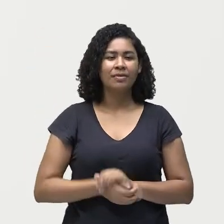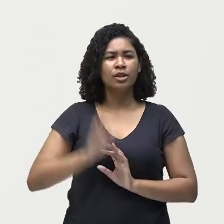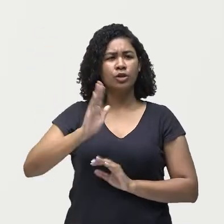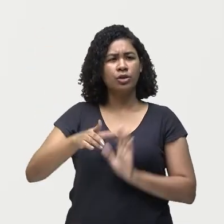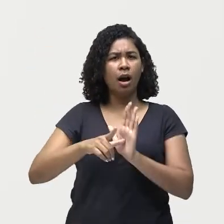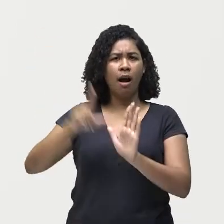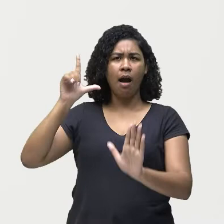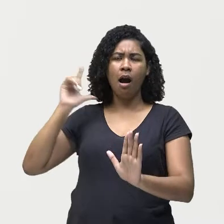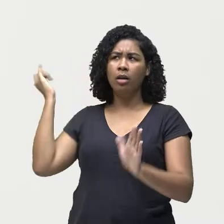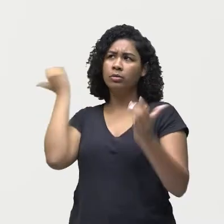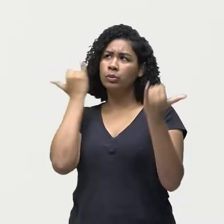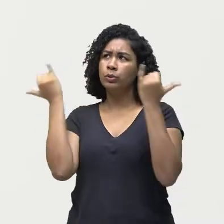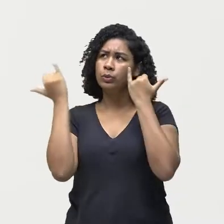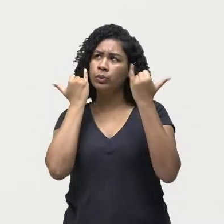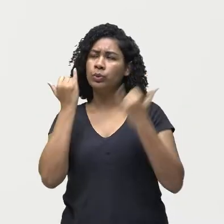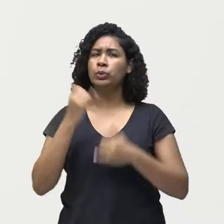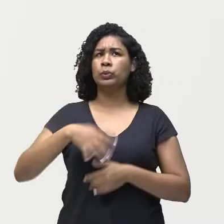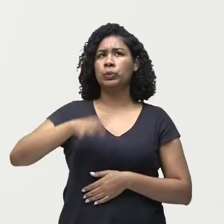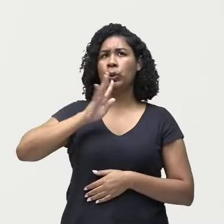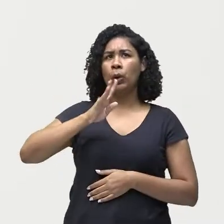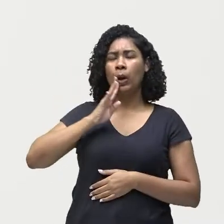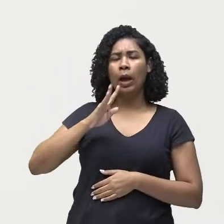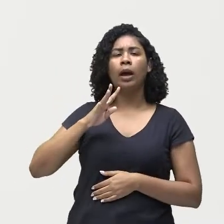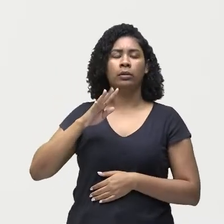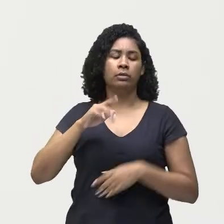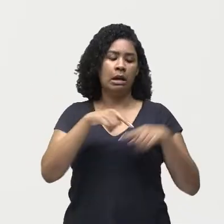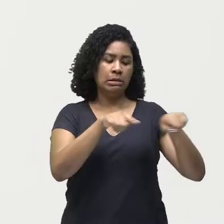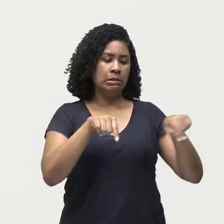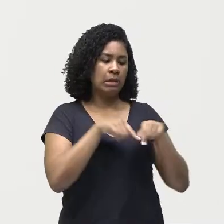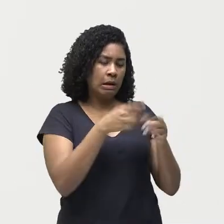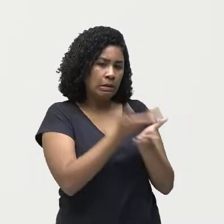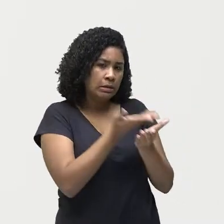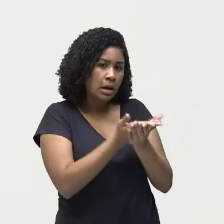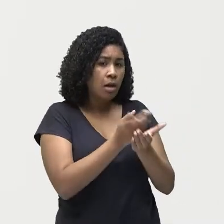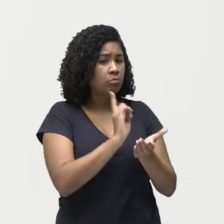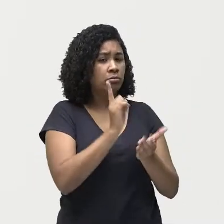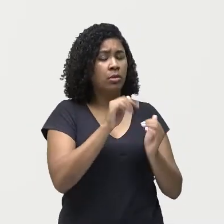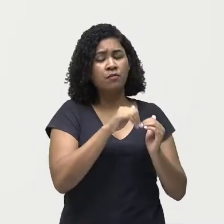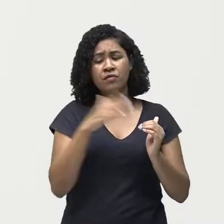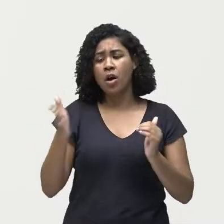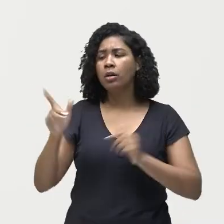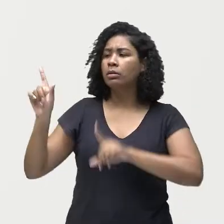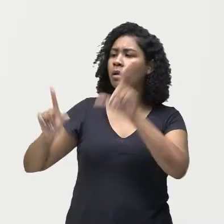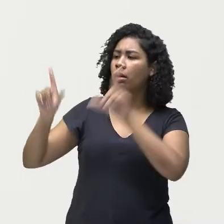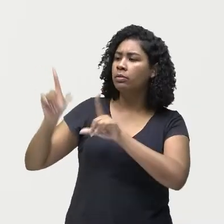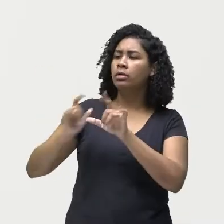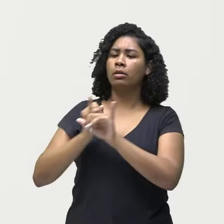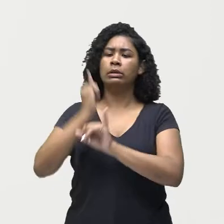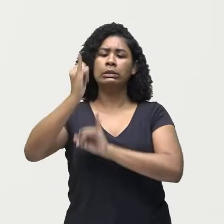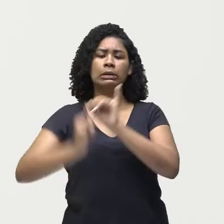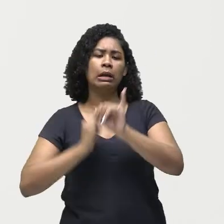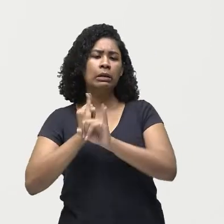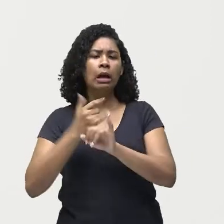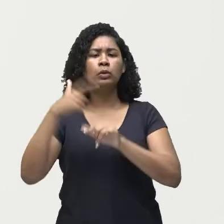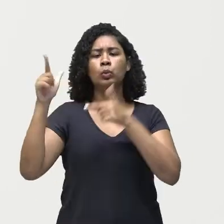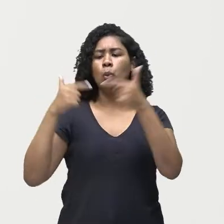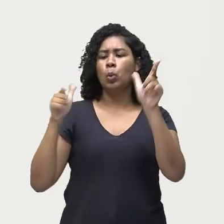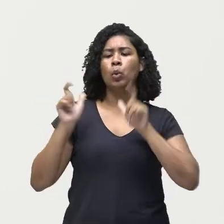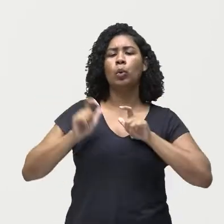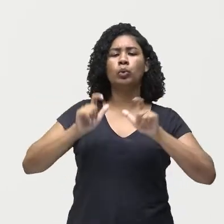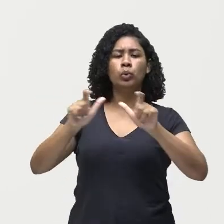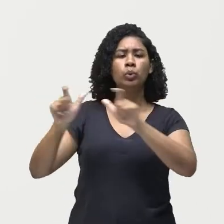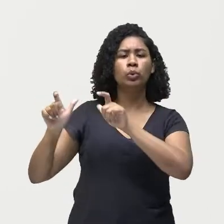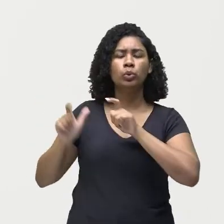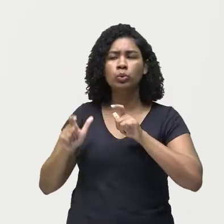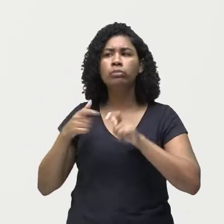ouvimos, e não necessariamente na sala de aula, né? Pode ser fora, na televisão, na internet. O que eu já sei